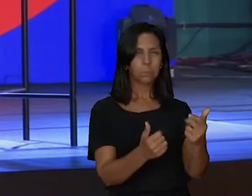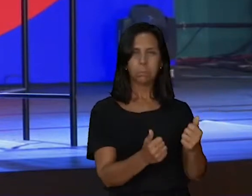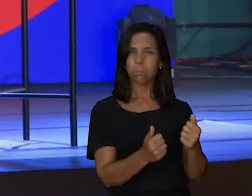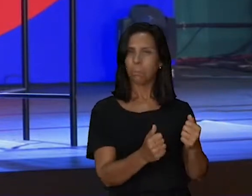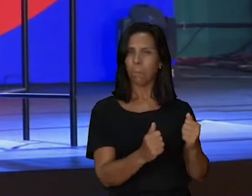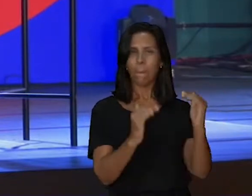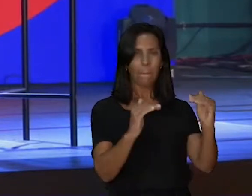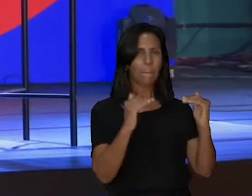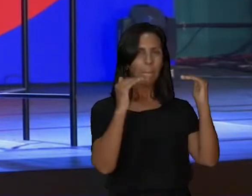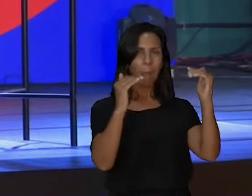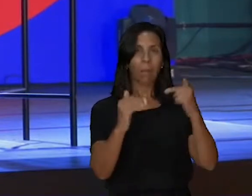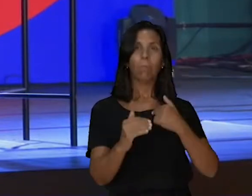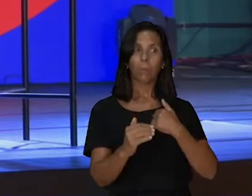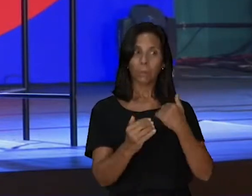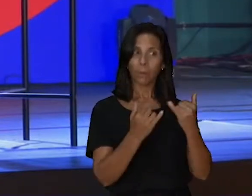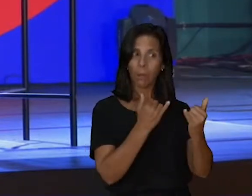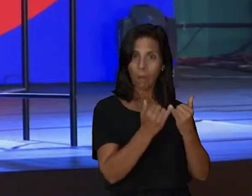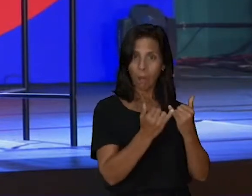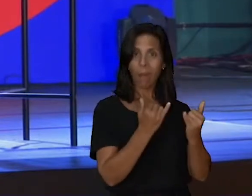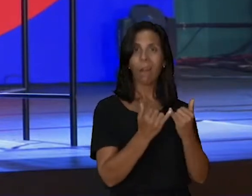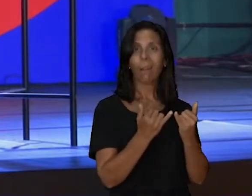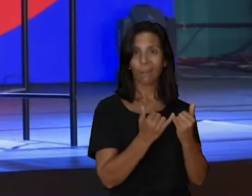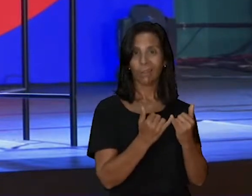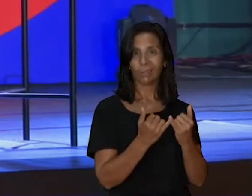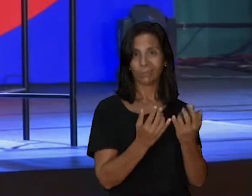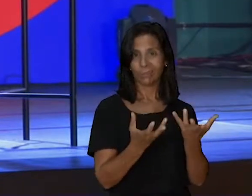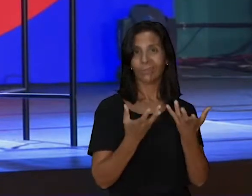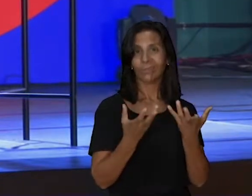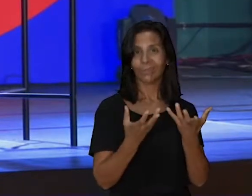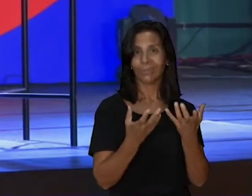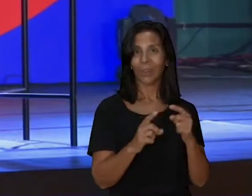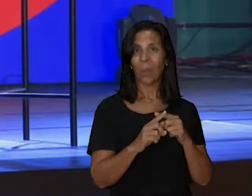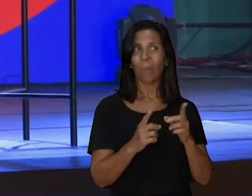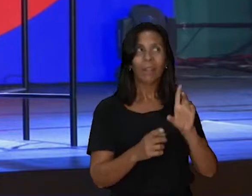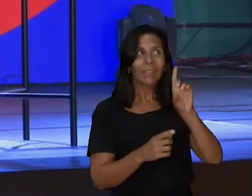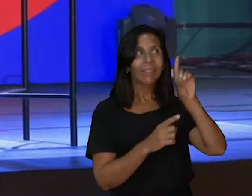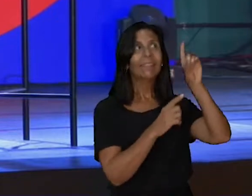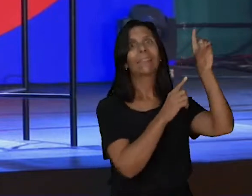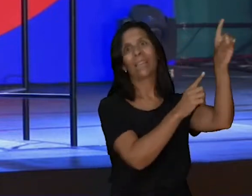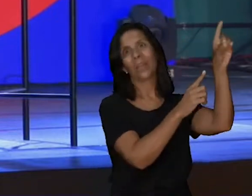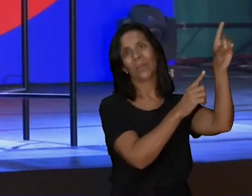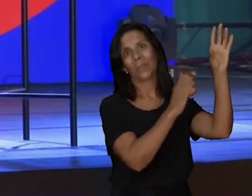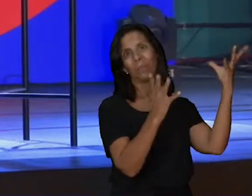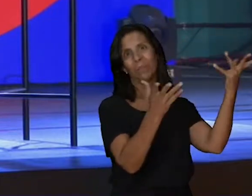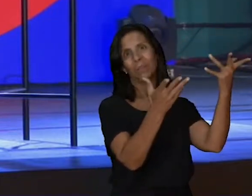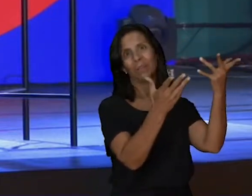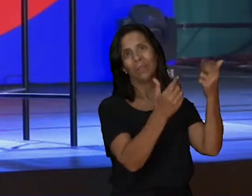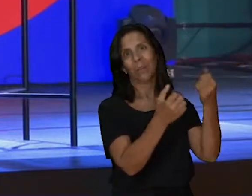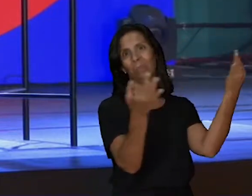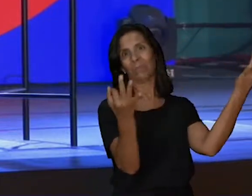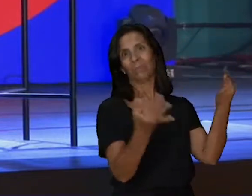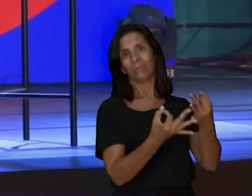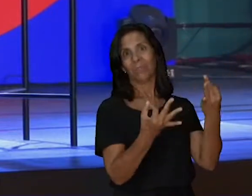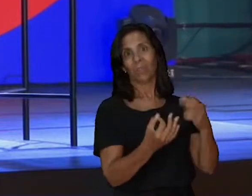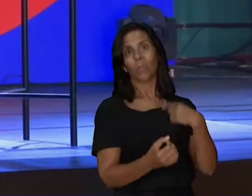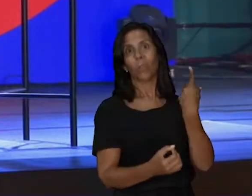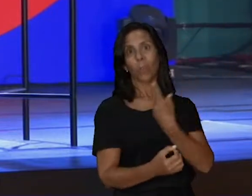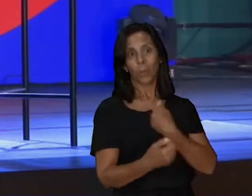pessoas extraordinárias. Mas nós temos um Deus extraordinário. E nós temos que nos parecer com